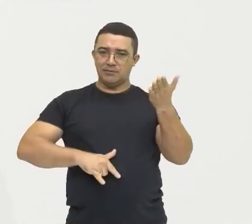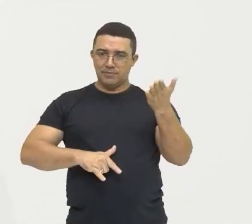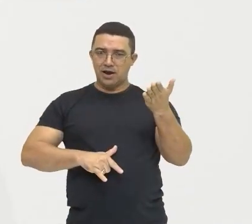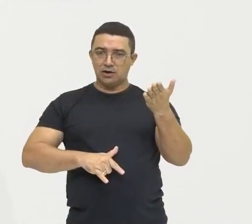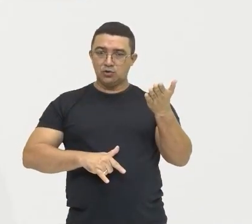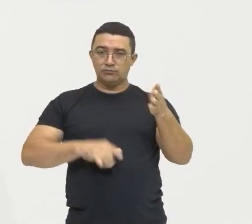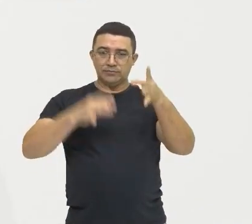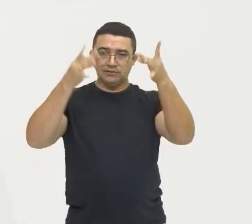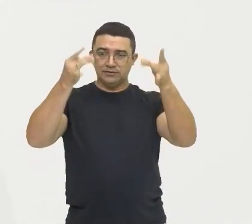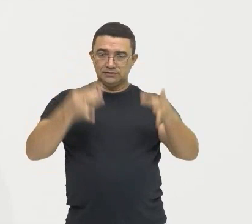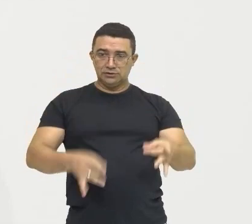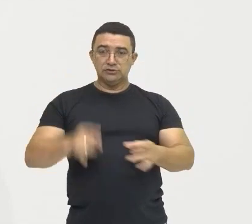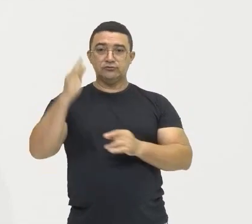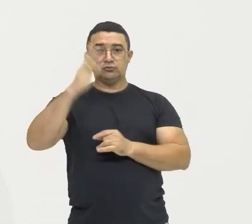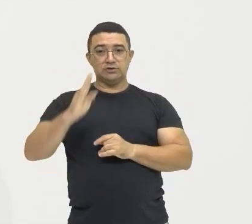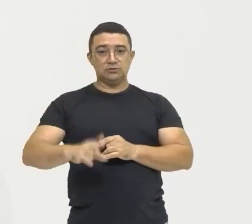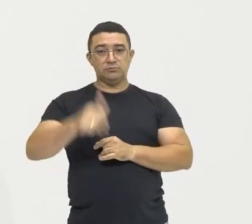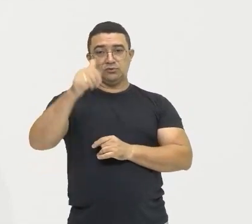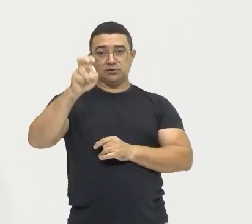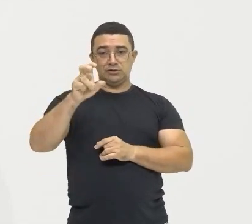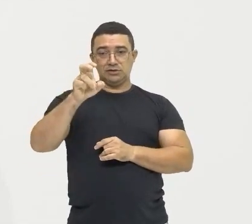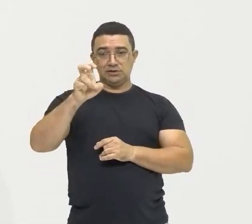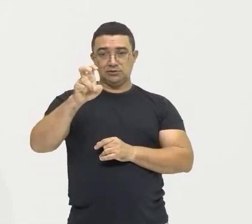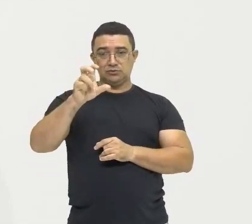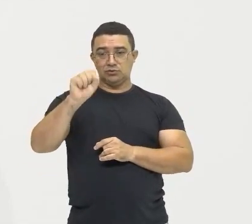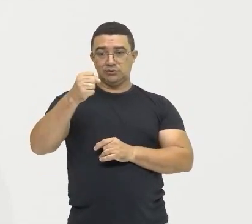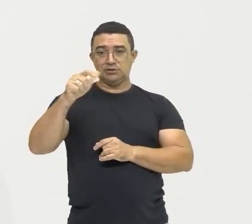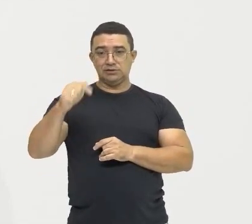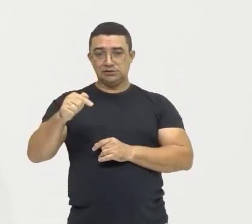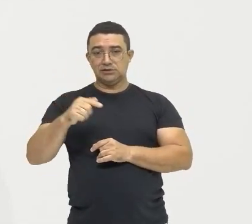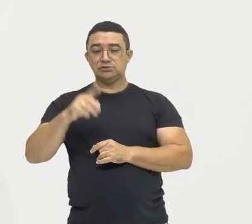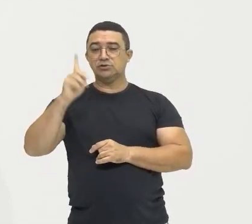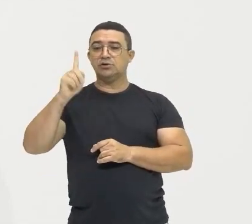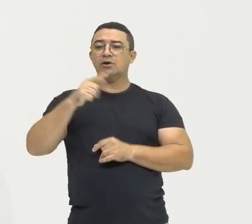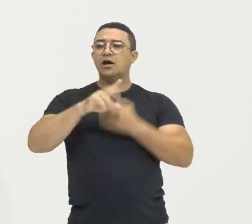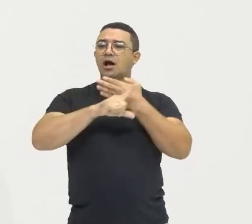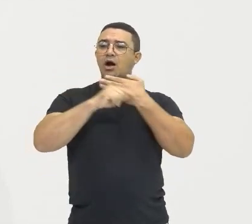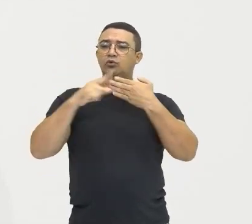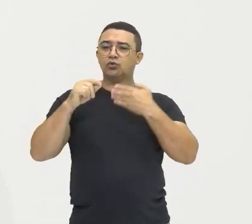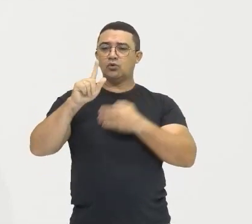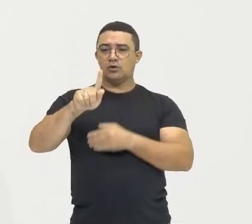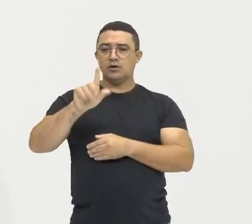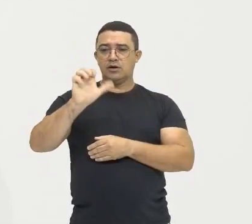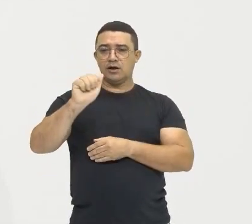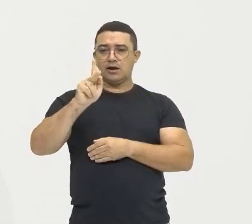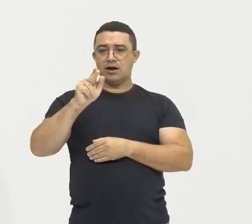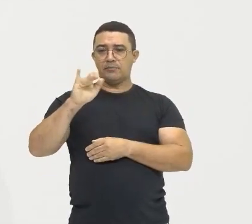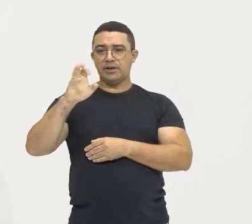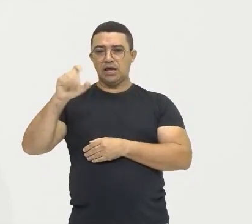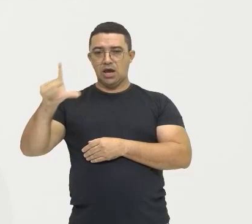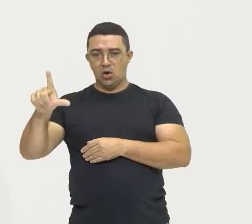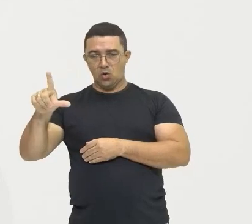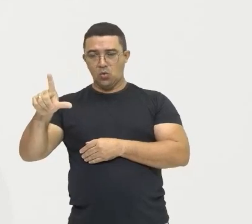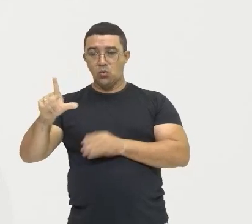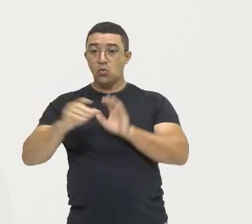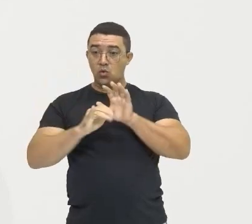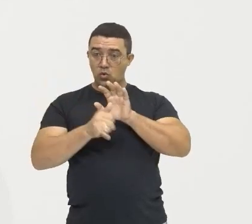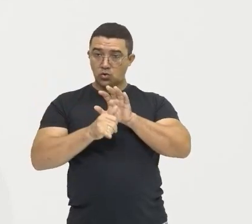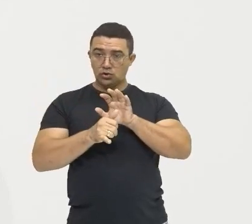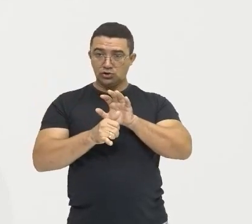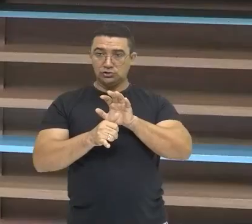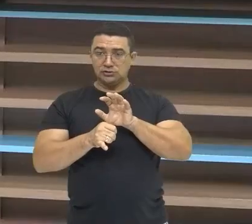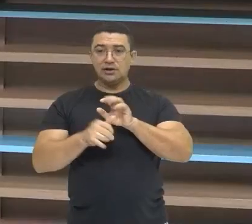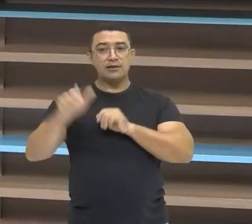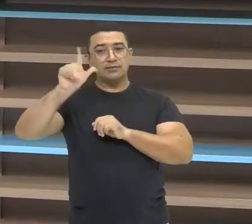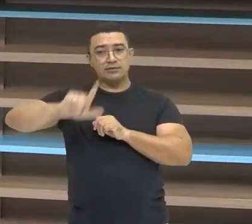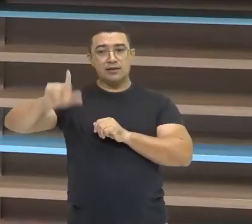do Brasil, de 1587, de Gabriel Soares de Souza, outro cronista, né,